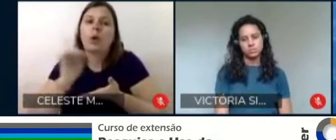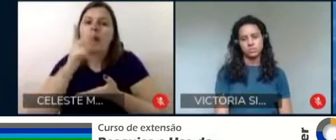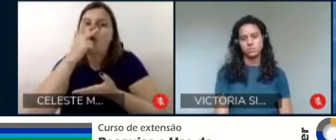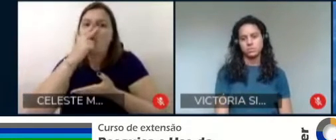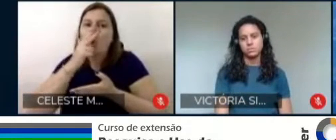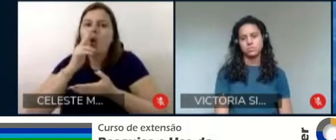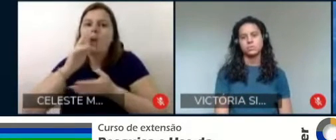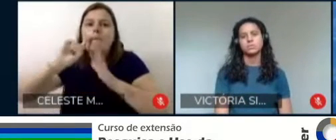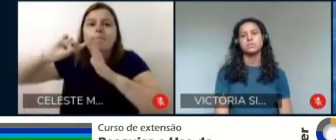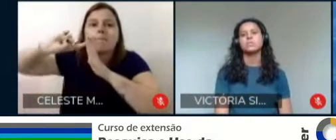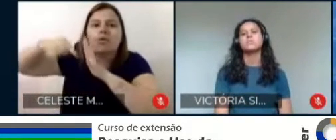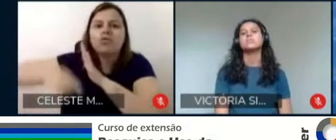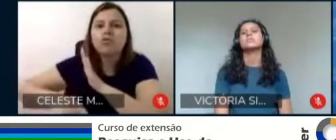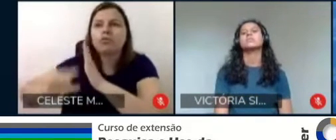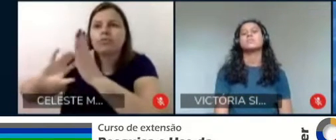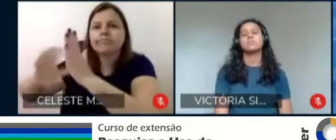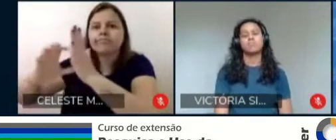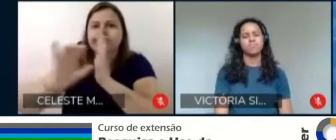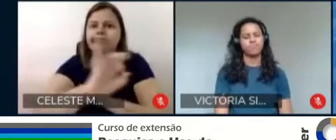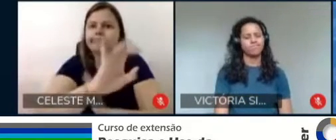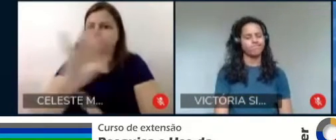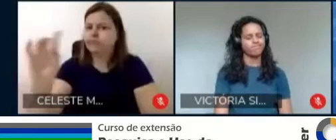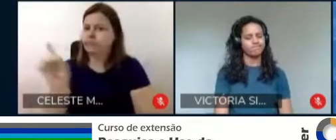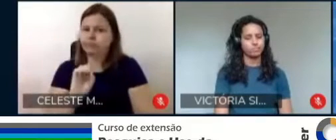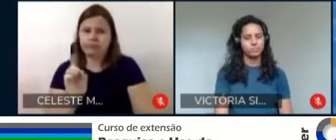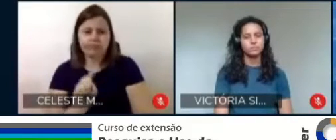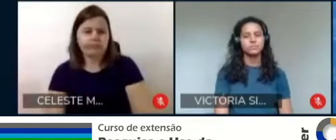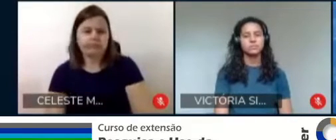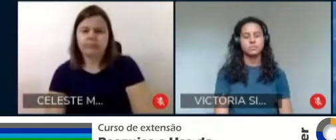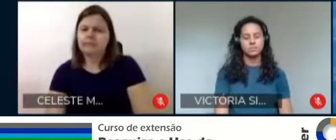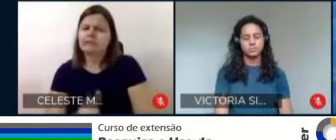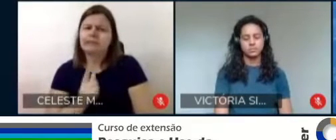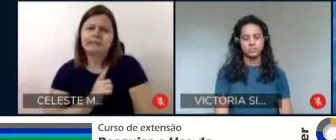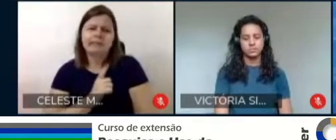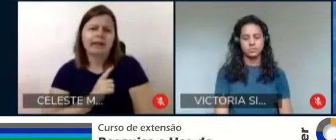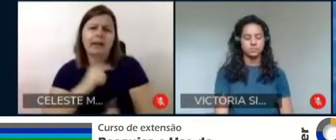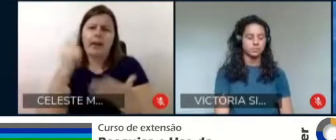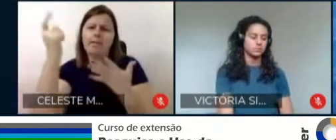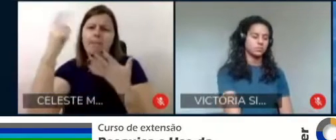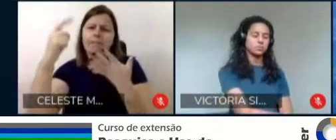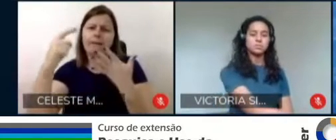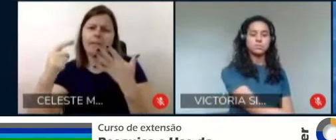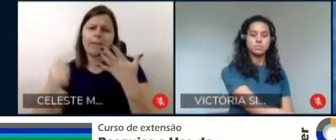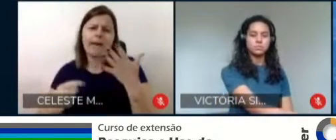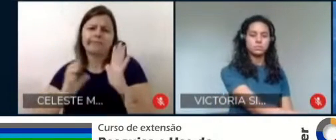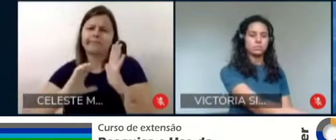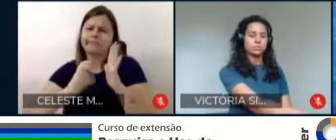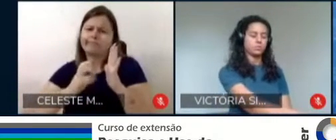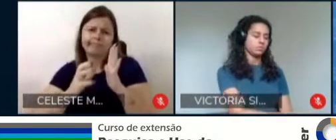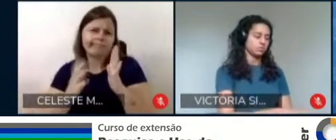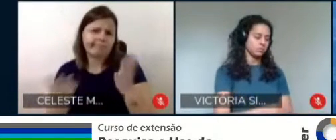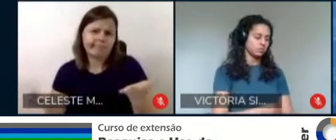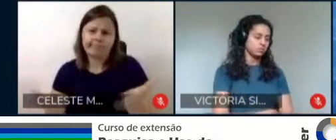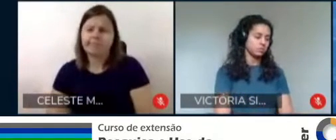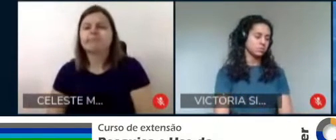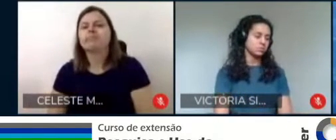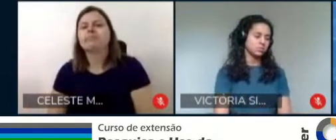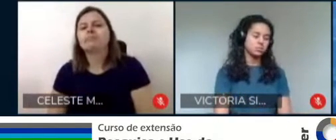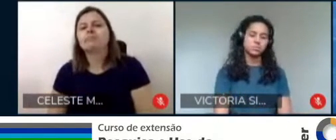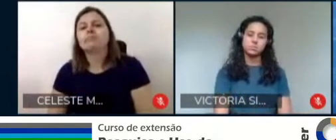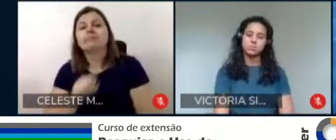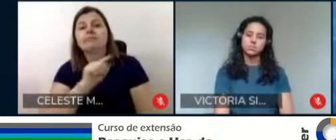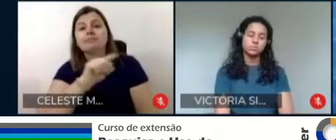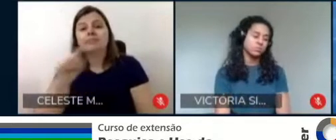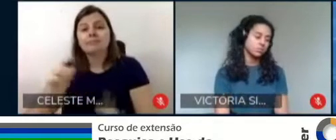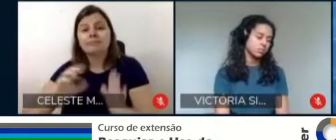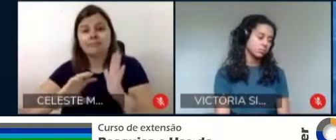dados. O primeiro motivo é que existem inúmeras bases de dados, e o segundo motivo é que as bases de dados,